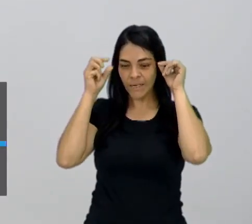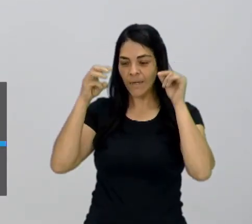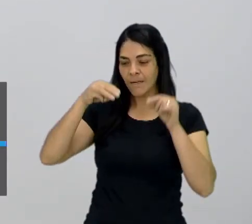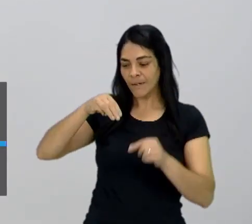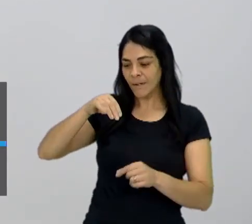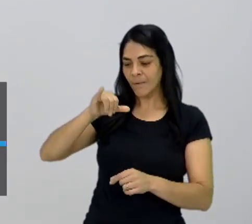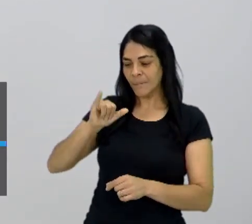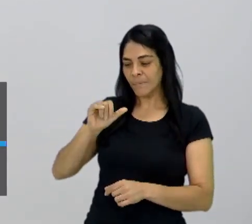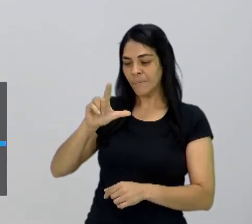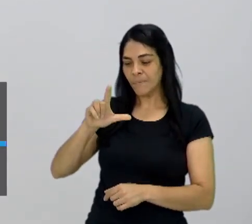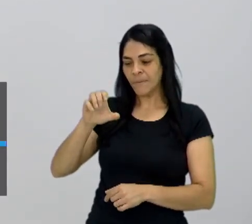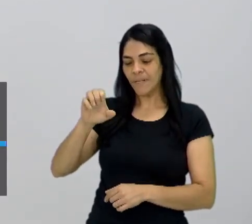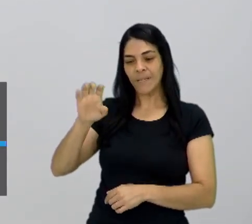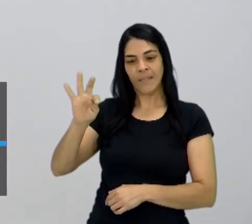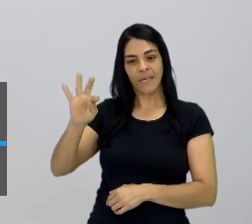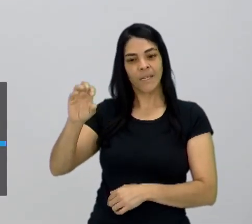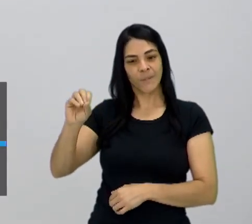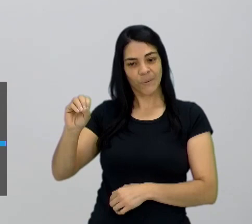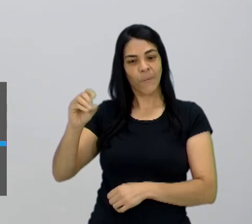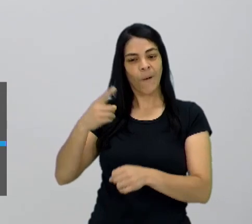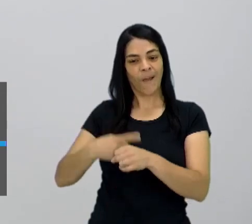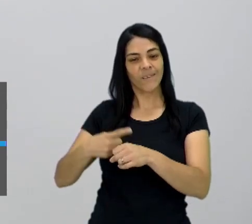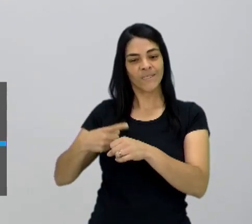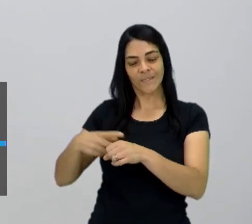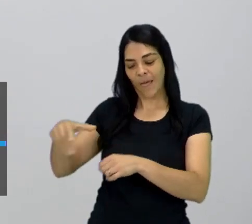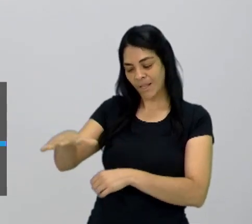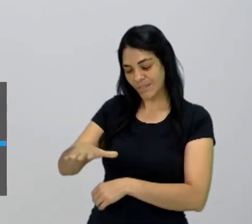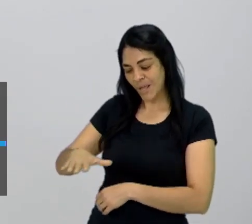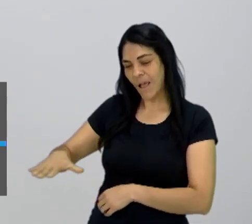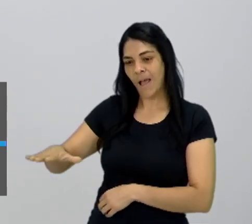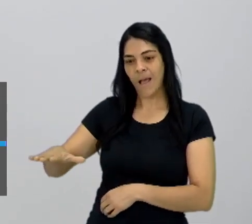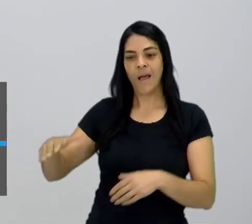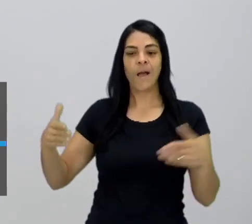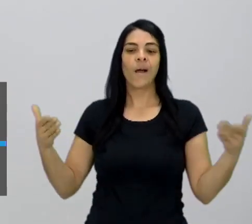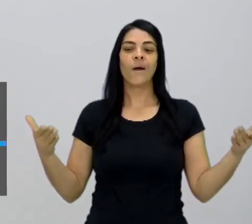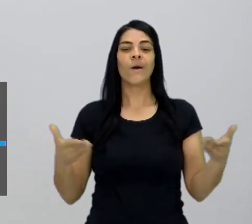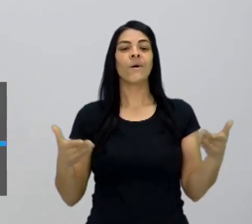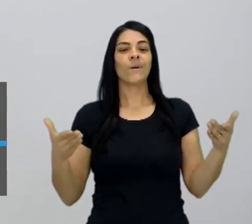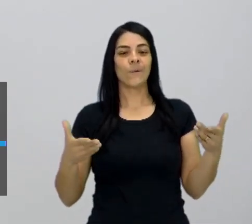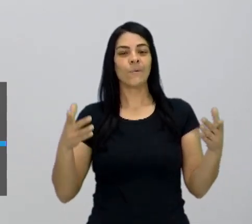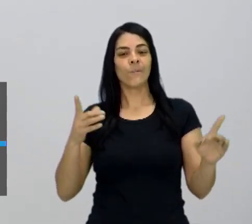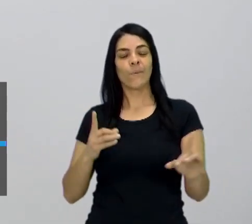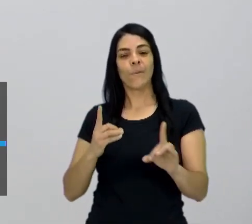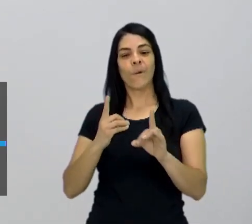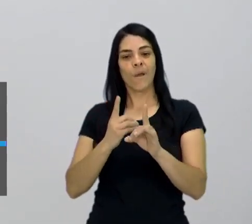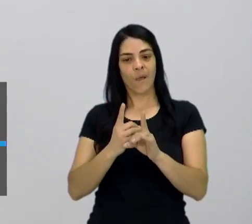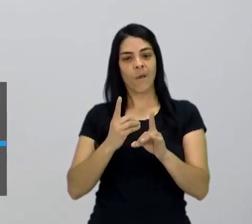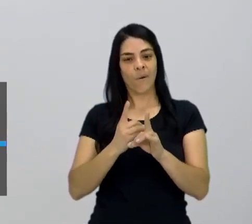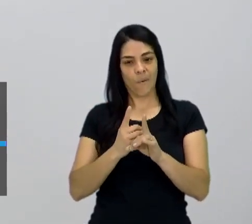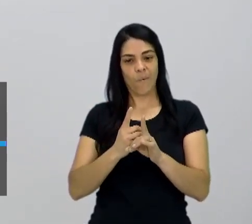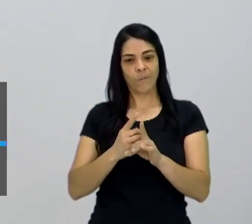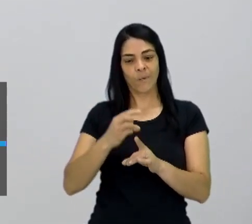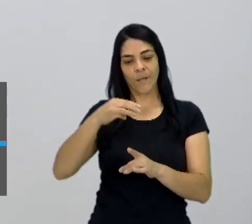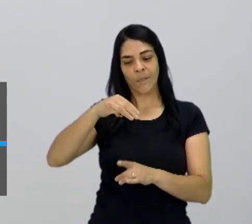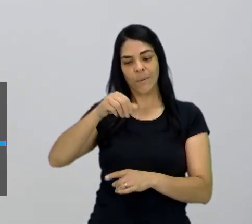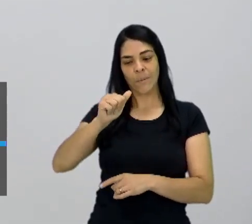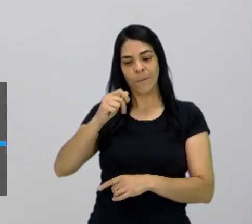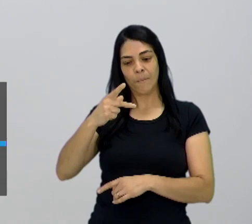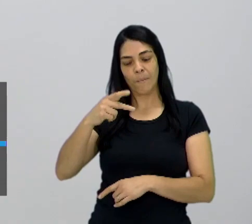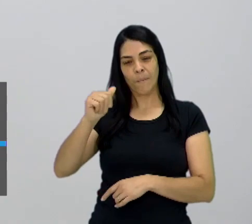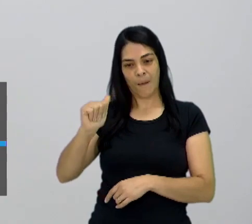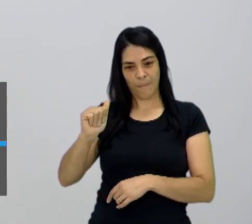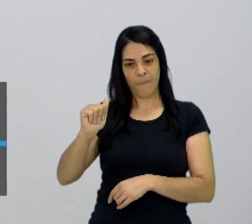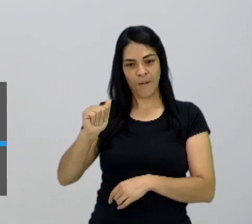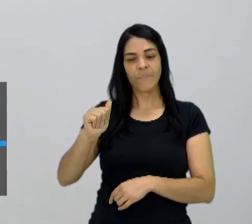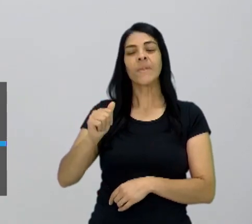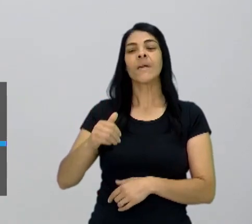cidade que ficava ali. Hoje, a gente pode achar no mapa ali pela região da Turquia, tá bom? Foi o lugar onde ele